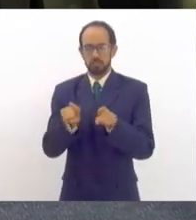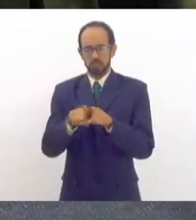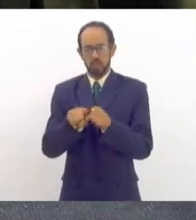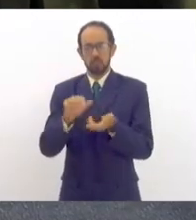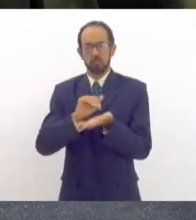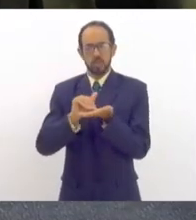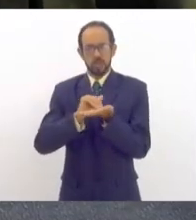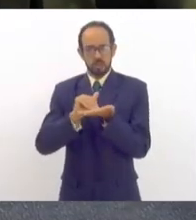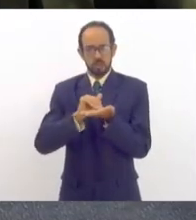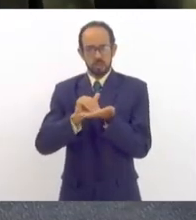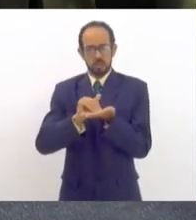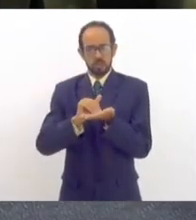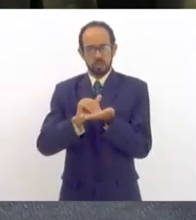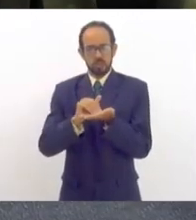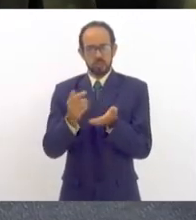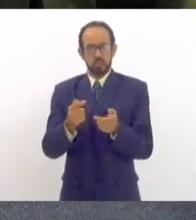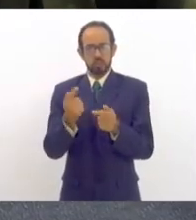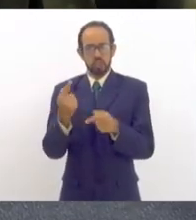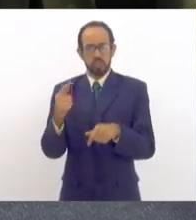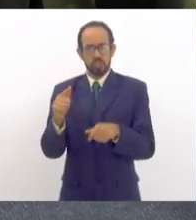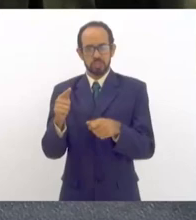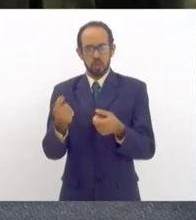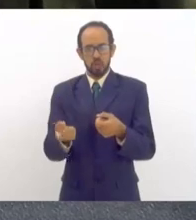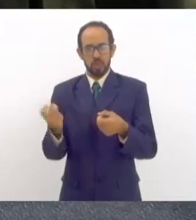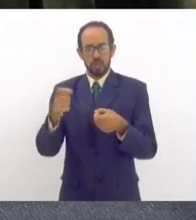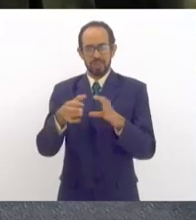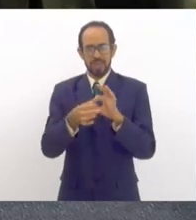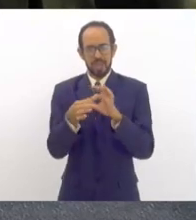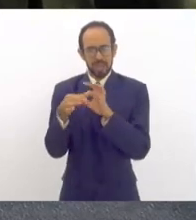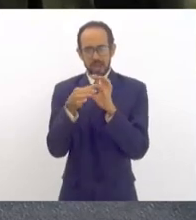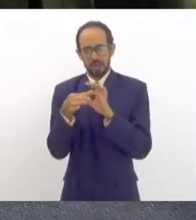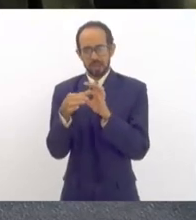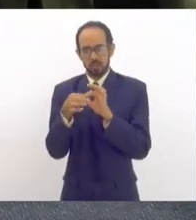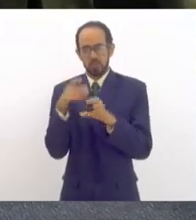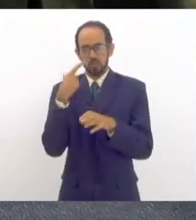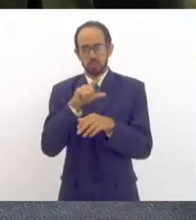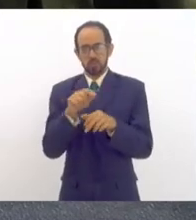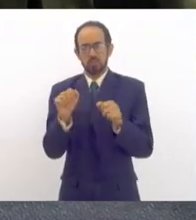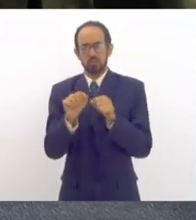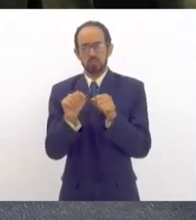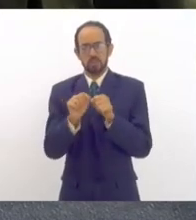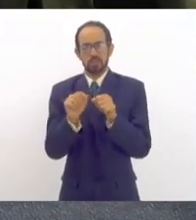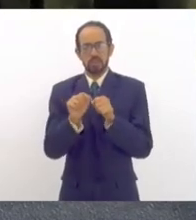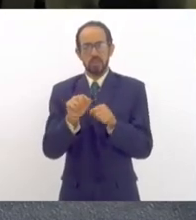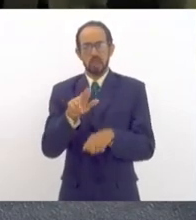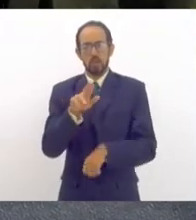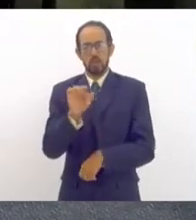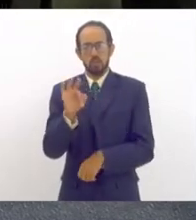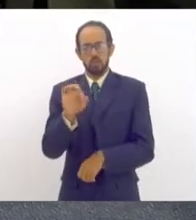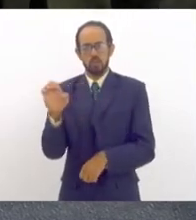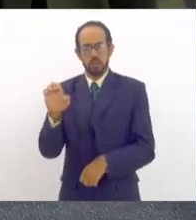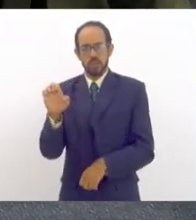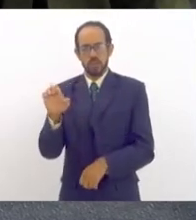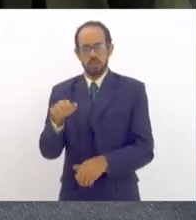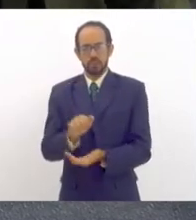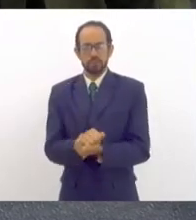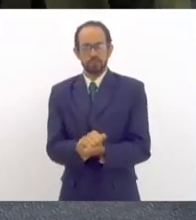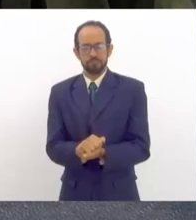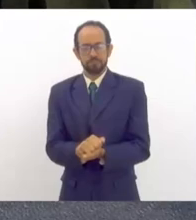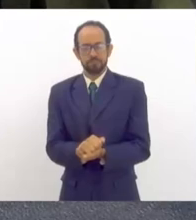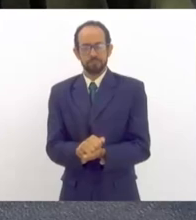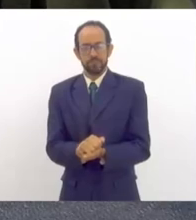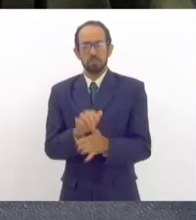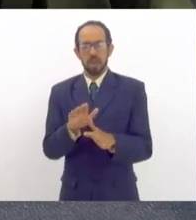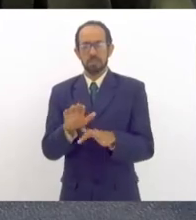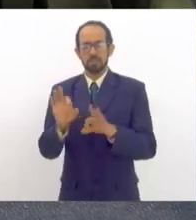secretário de gestão integrada do governo do Capitão Nelson podemos entregar o projeto da UFF em relação a isso e nesse projeto não se